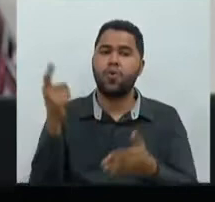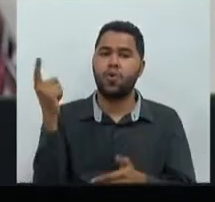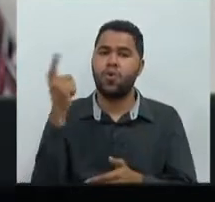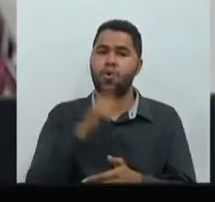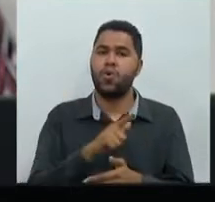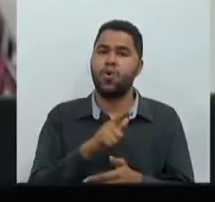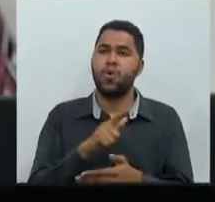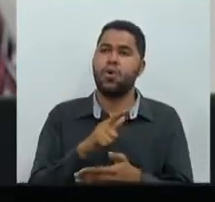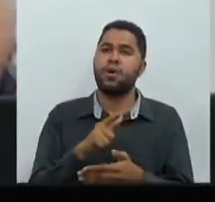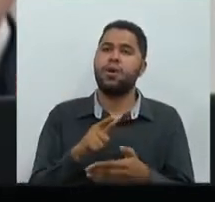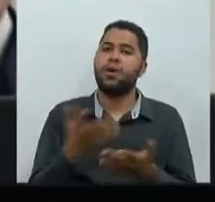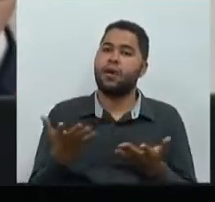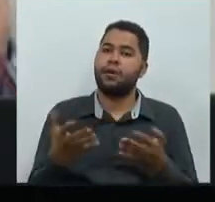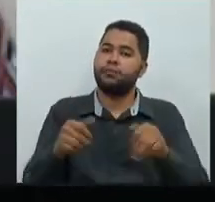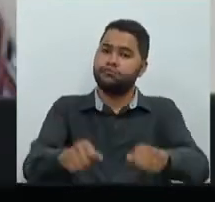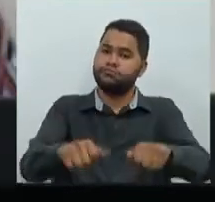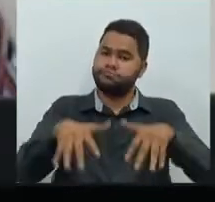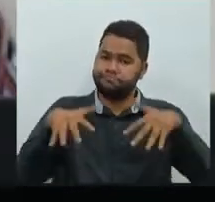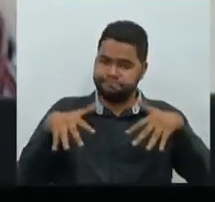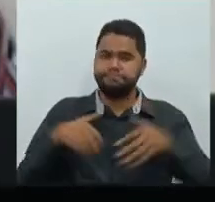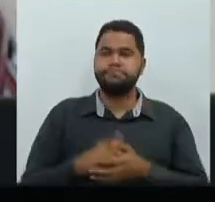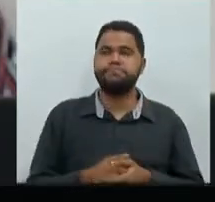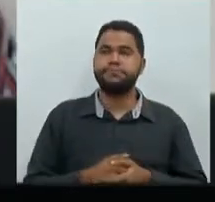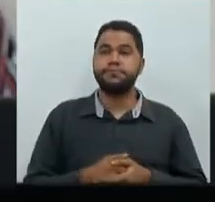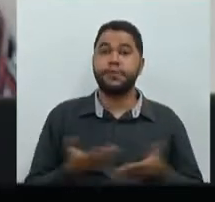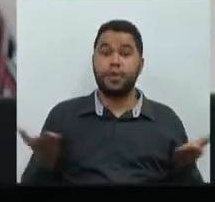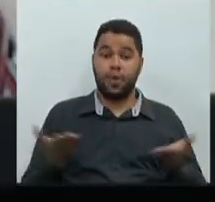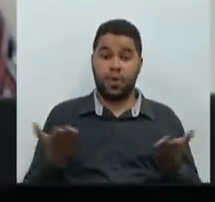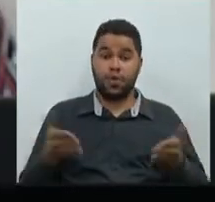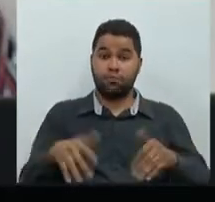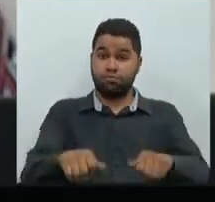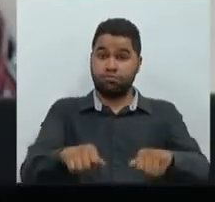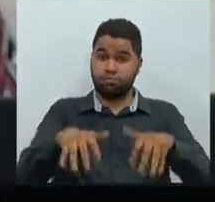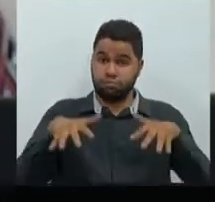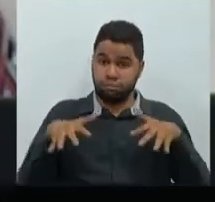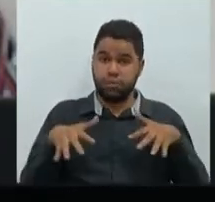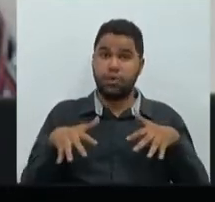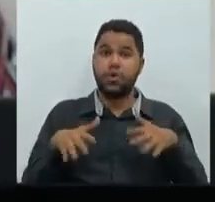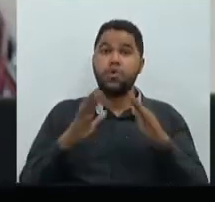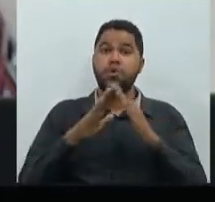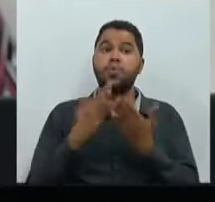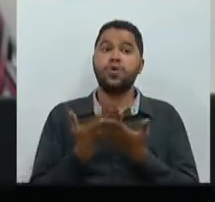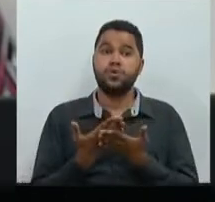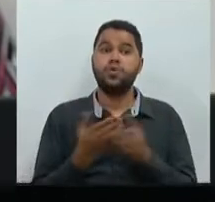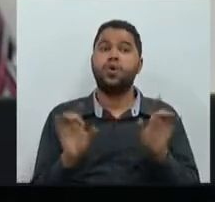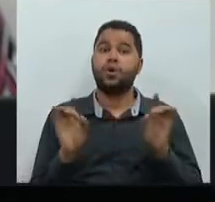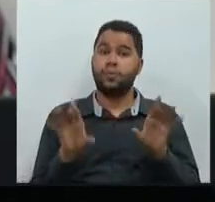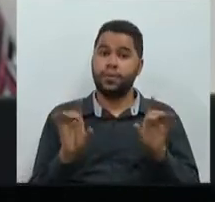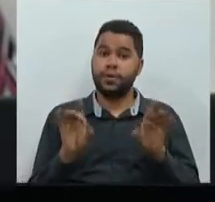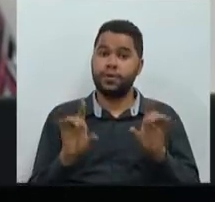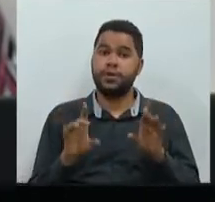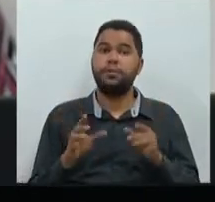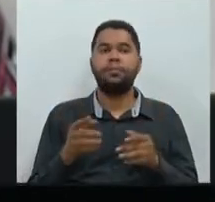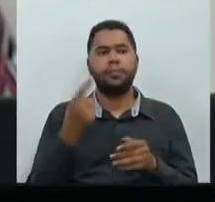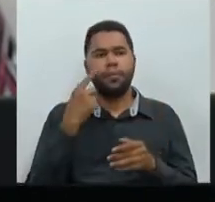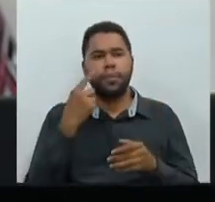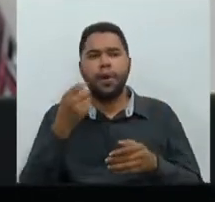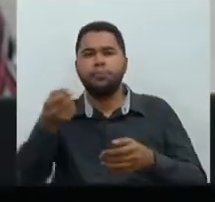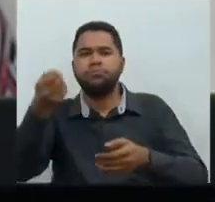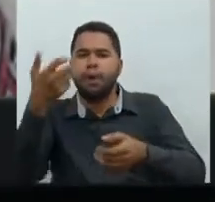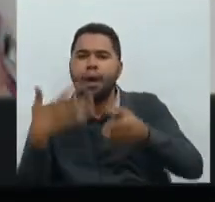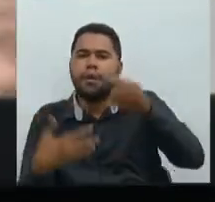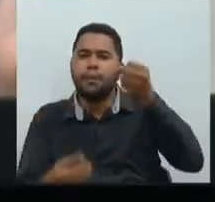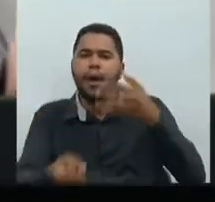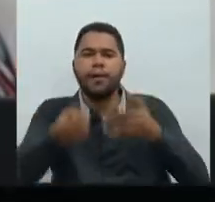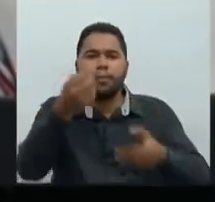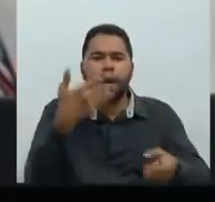essas audiências públicas. Então, estamos nessa audiência hoje com as escolas especiais, para ouvir as